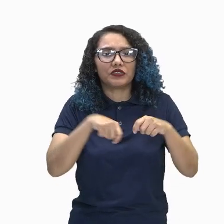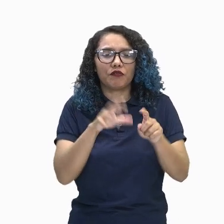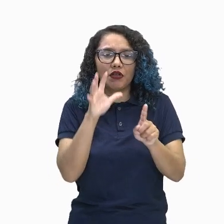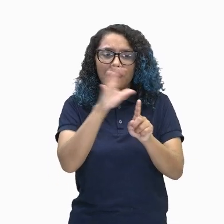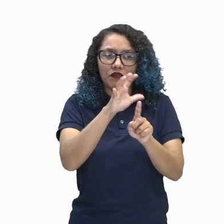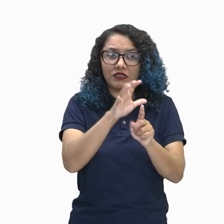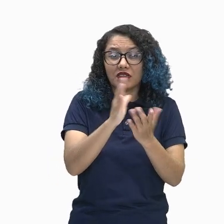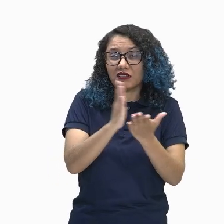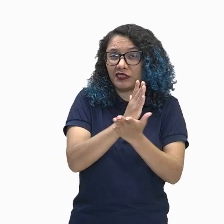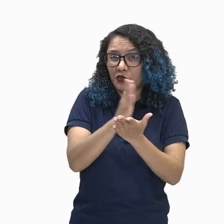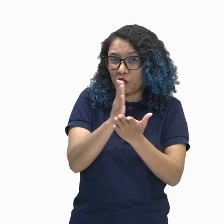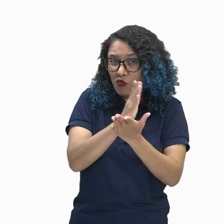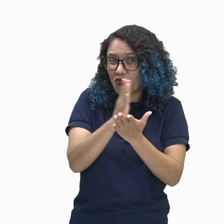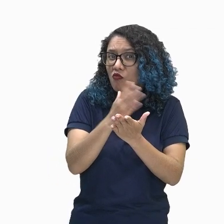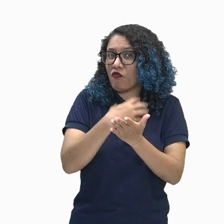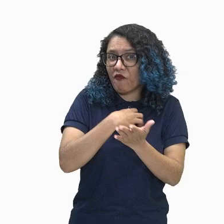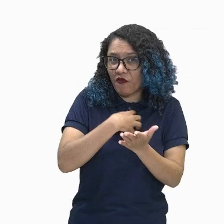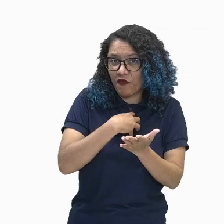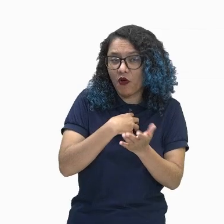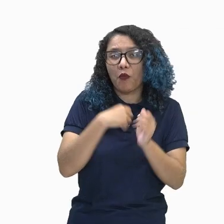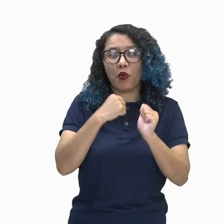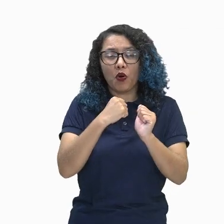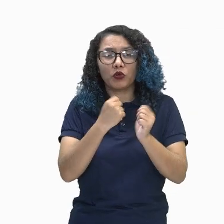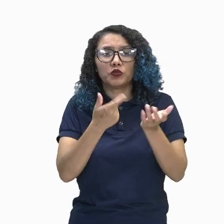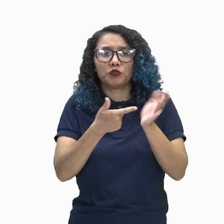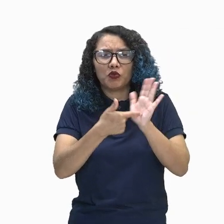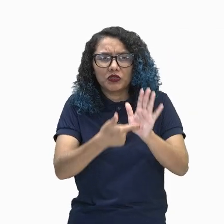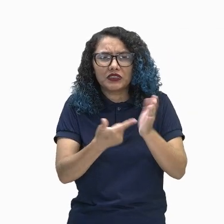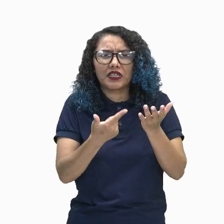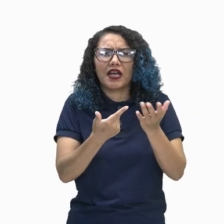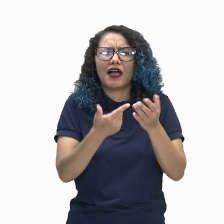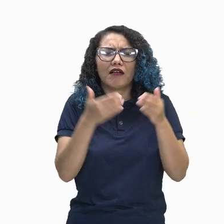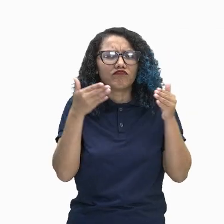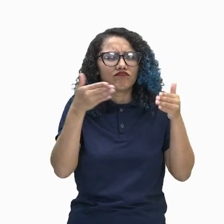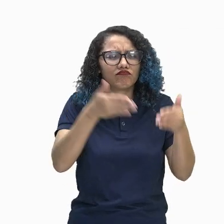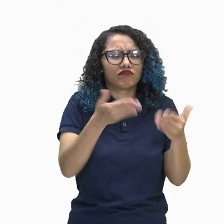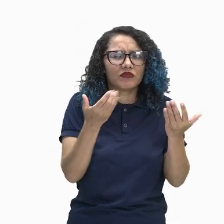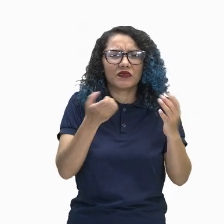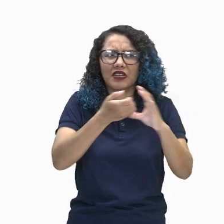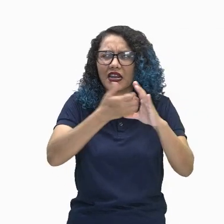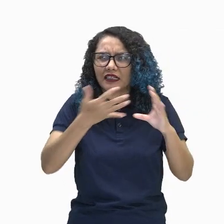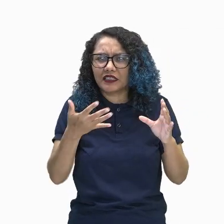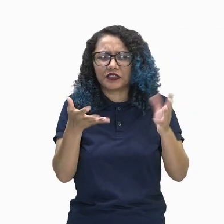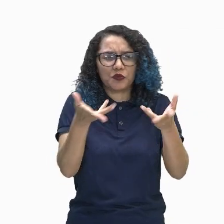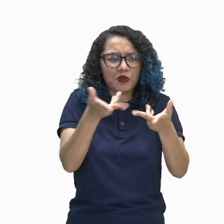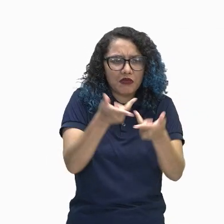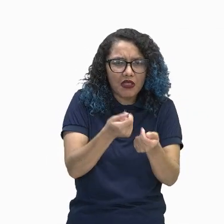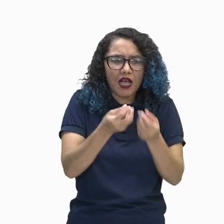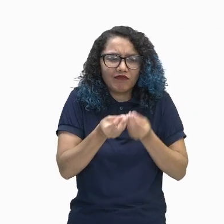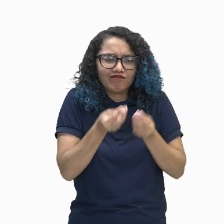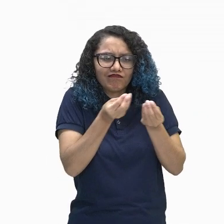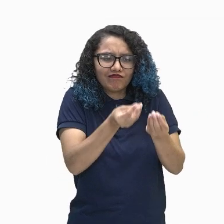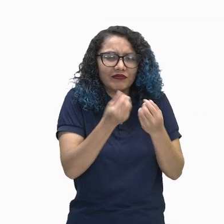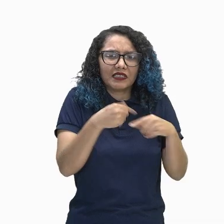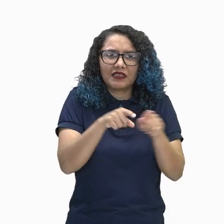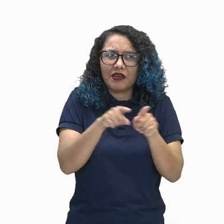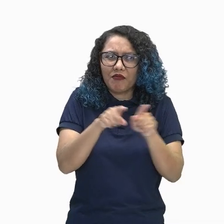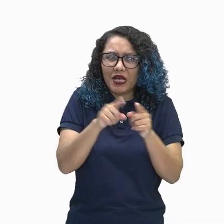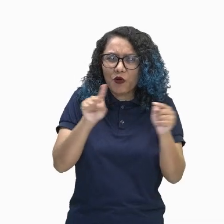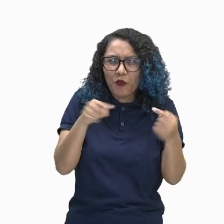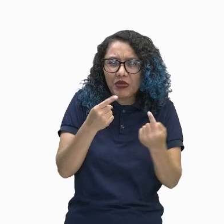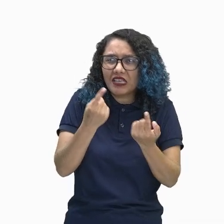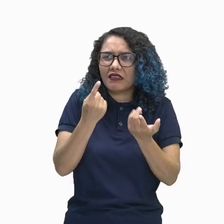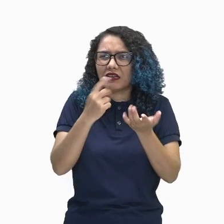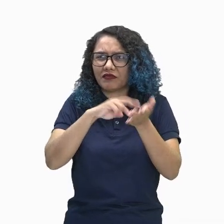forma, determinando, especificando, atribuindo característica, atribuindo qualidade, dando ideia de posse. Então